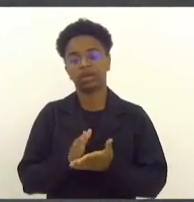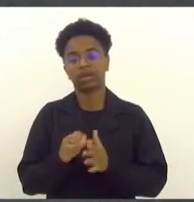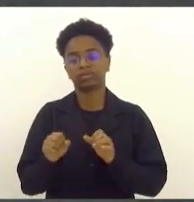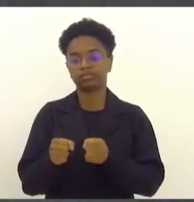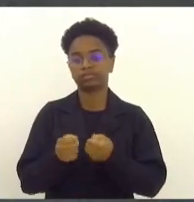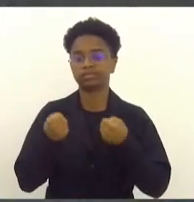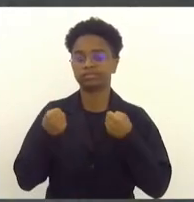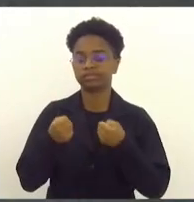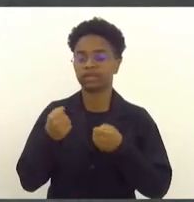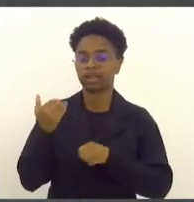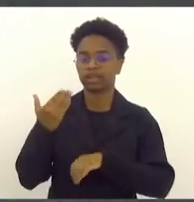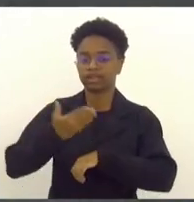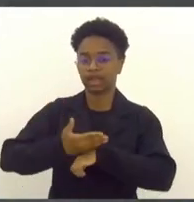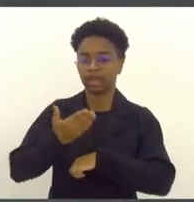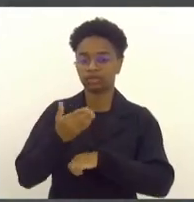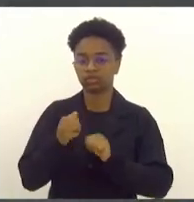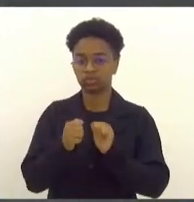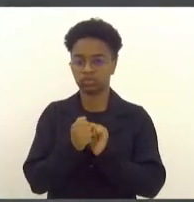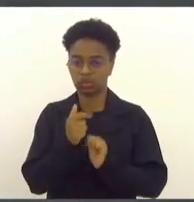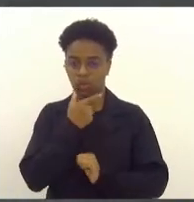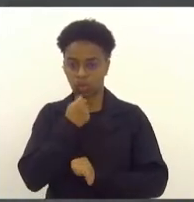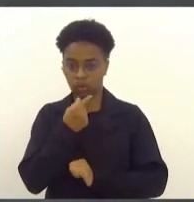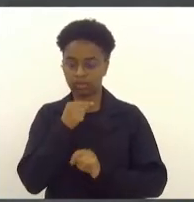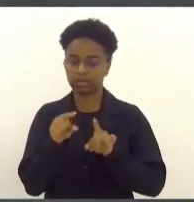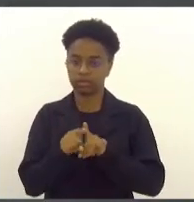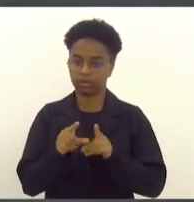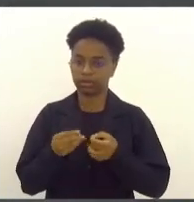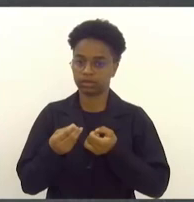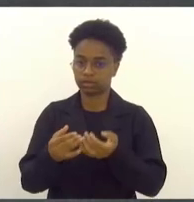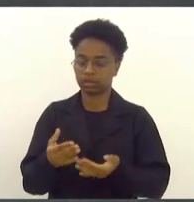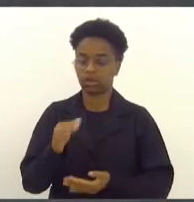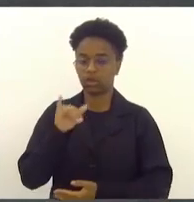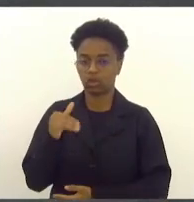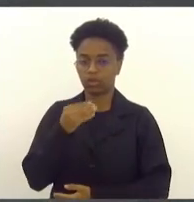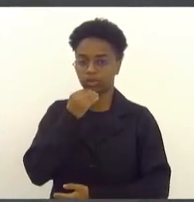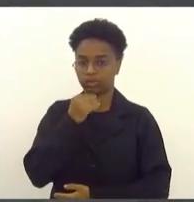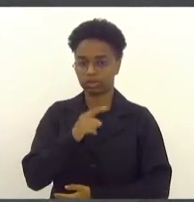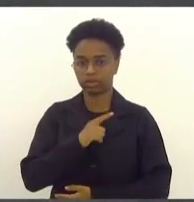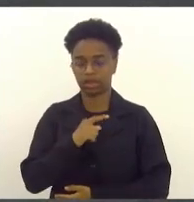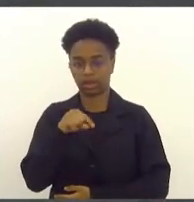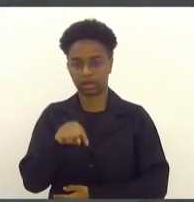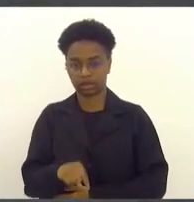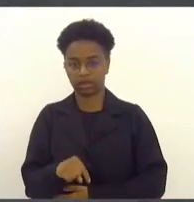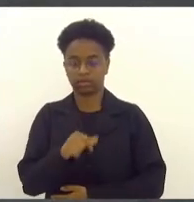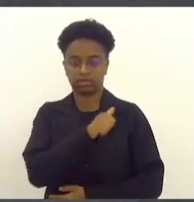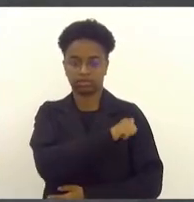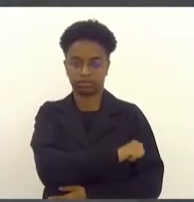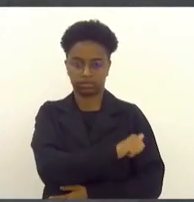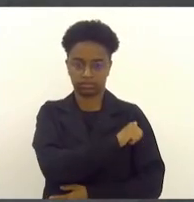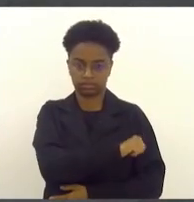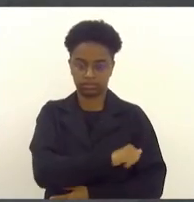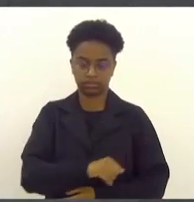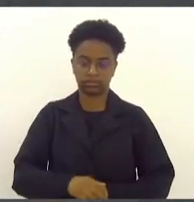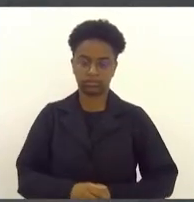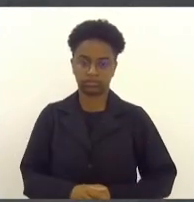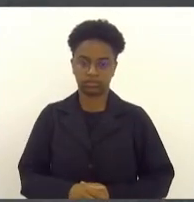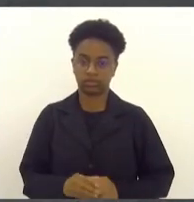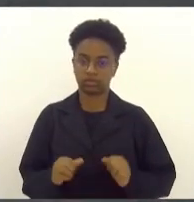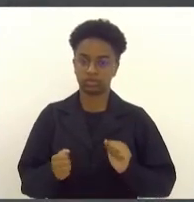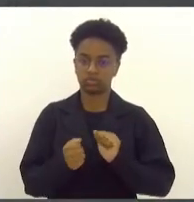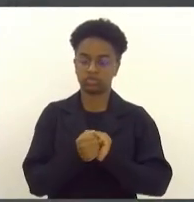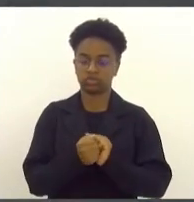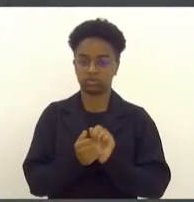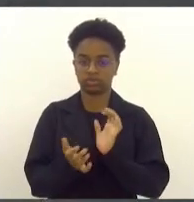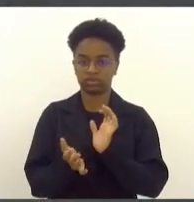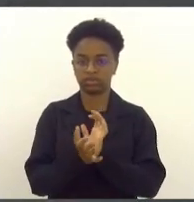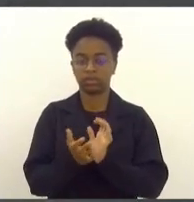táxi com homem enfim é uma outra oportunidade que nós temos aqui no Rio de Janeiro com uma equipe de